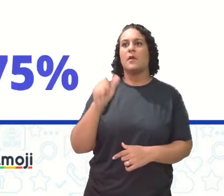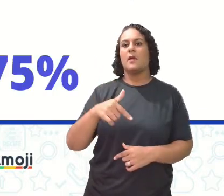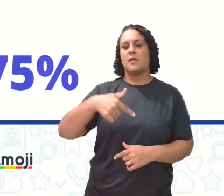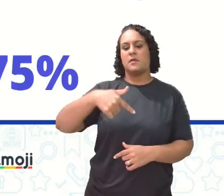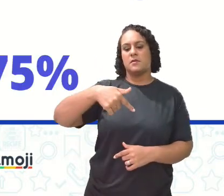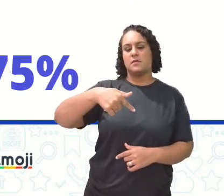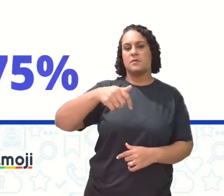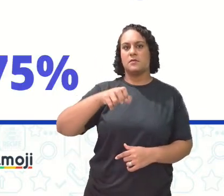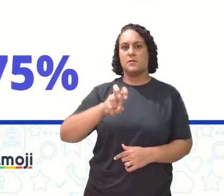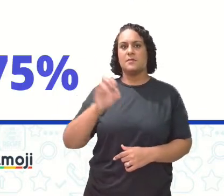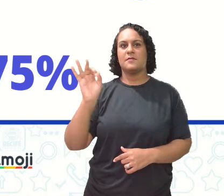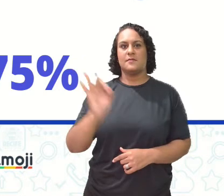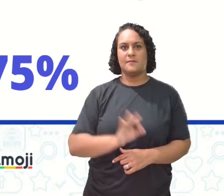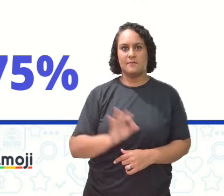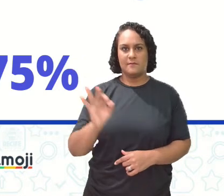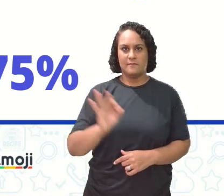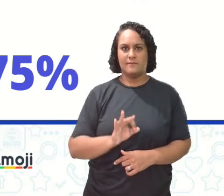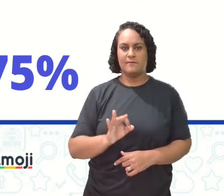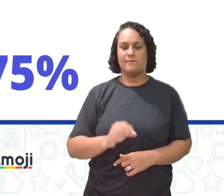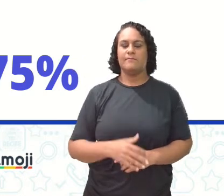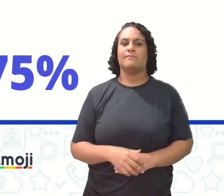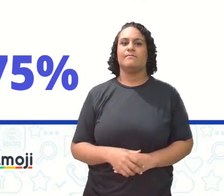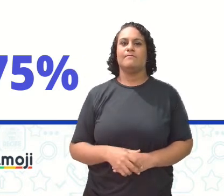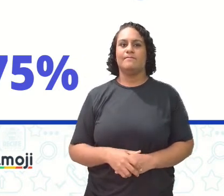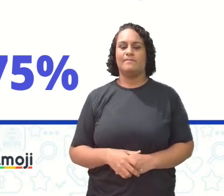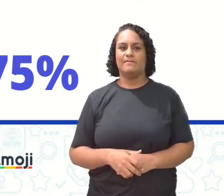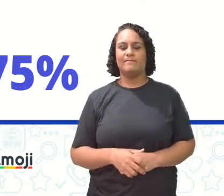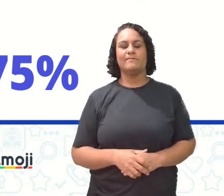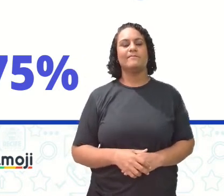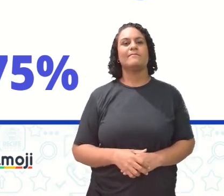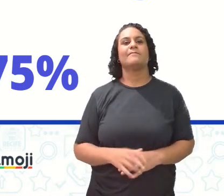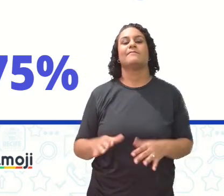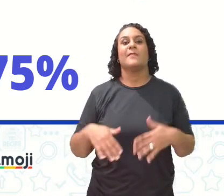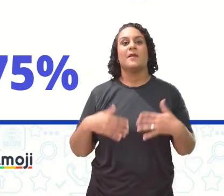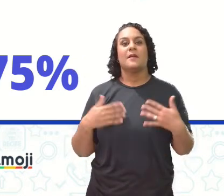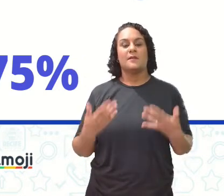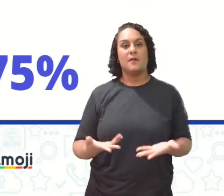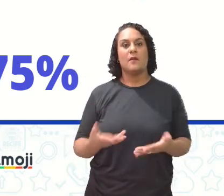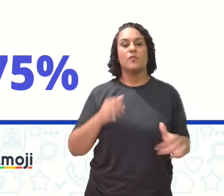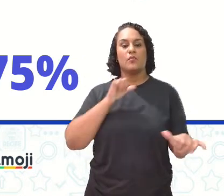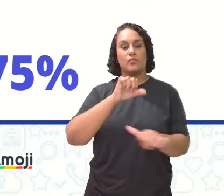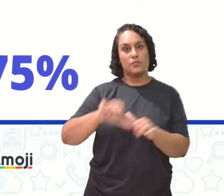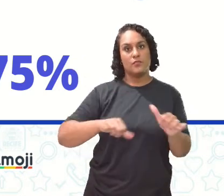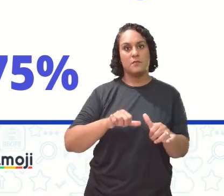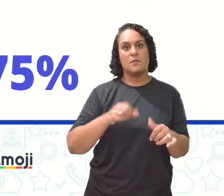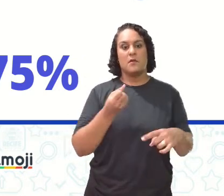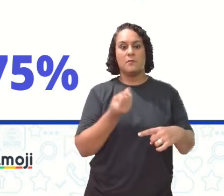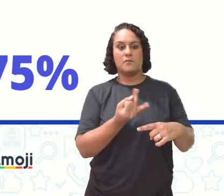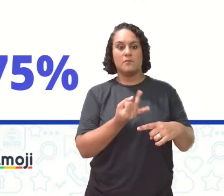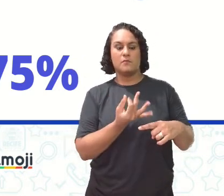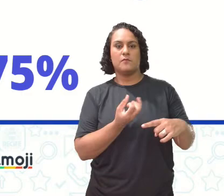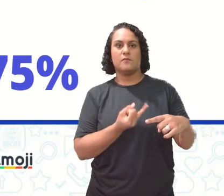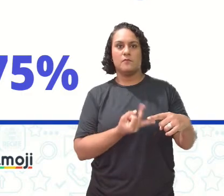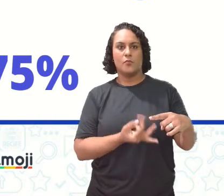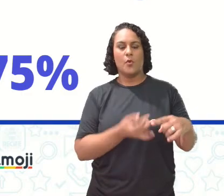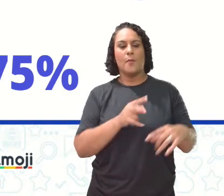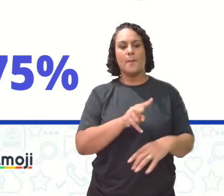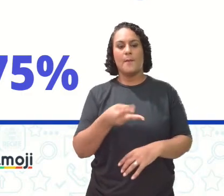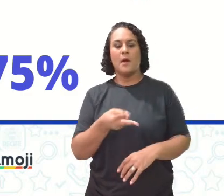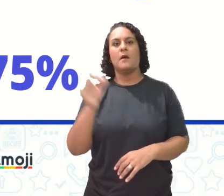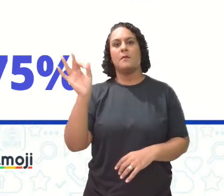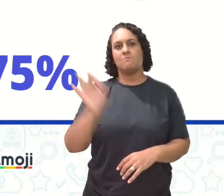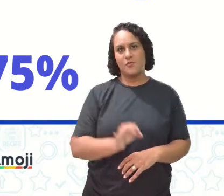vai dar igual a 75%, certo? Então, eu transformei essas frações aí, certo?